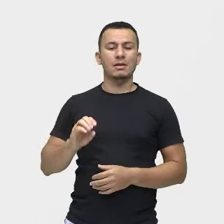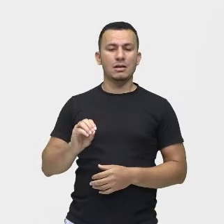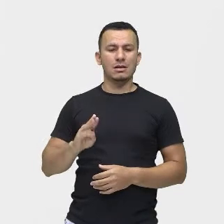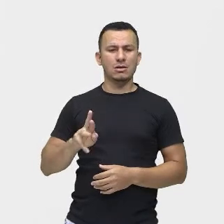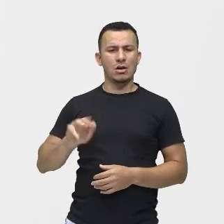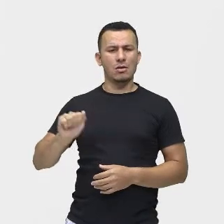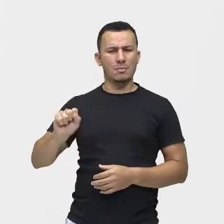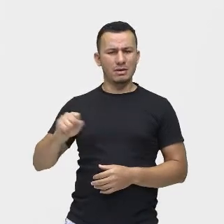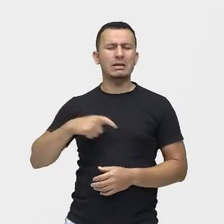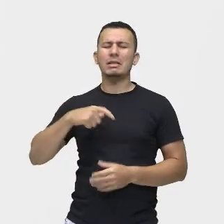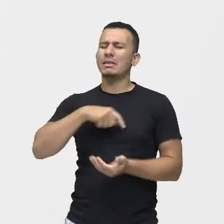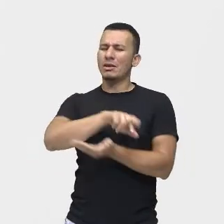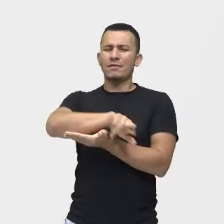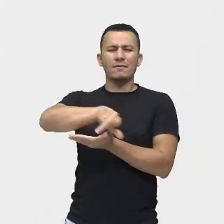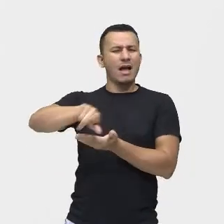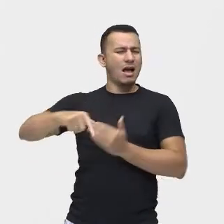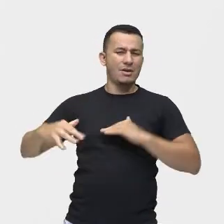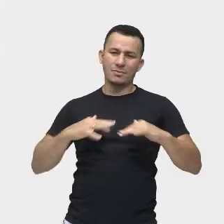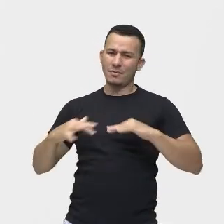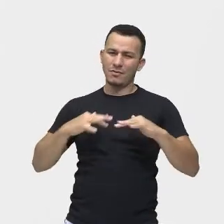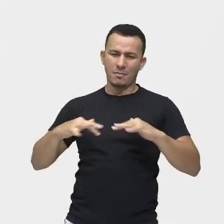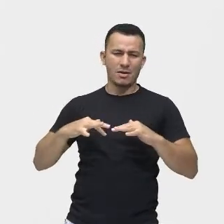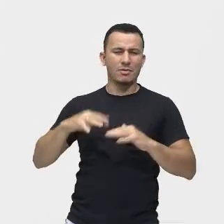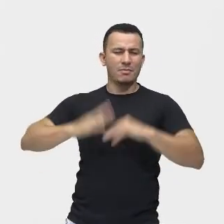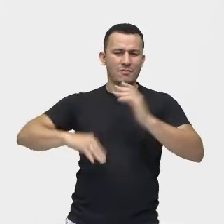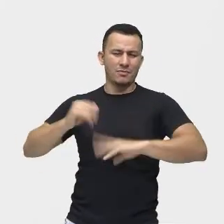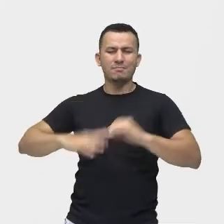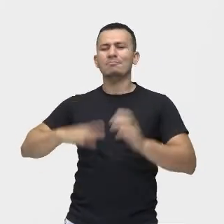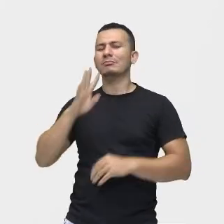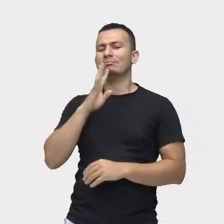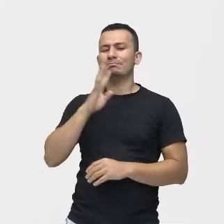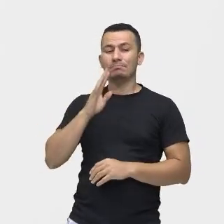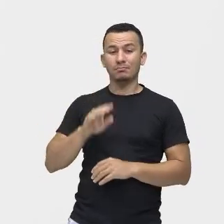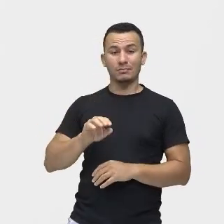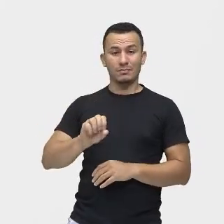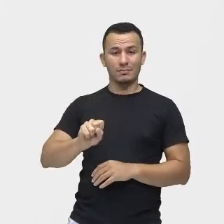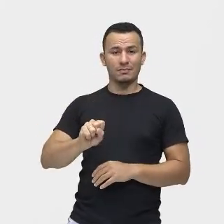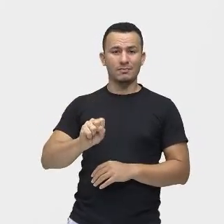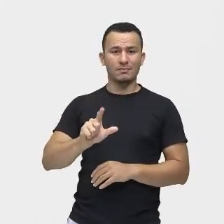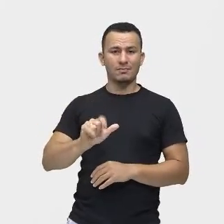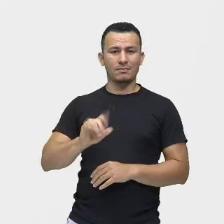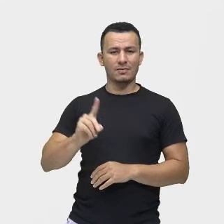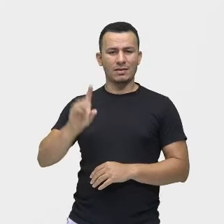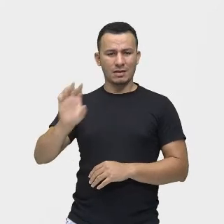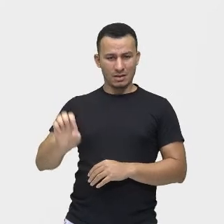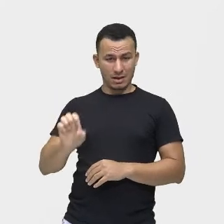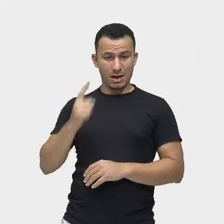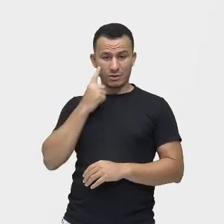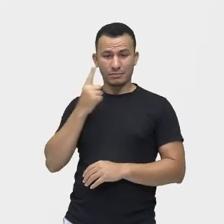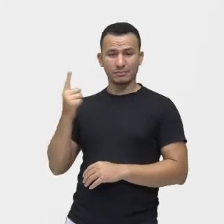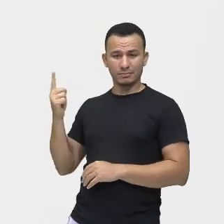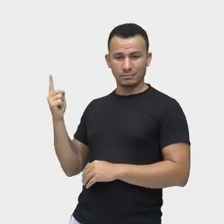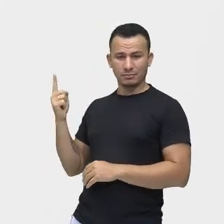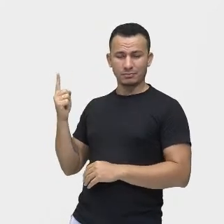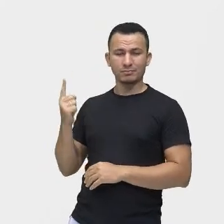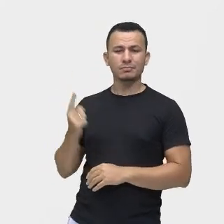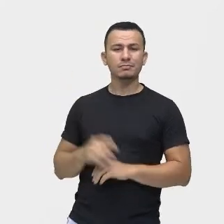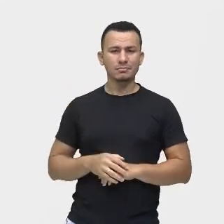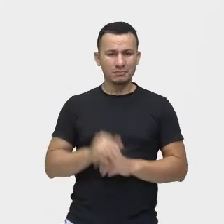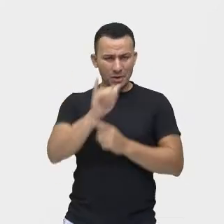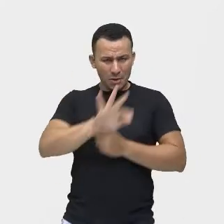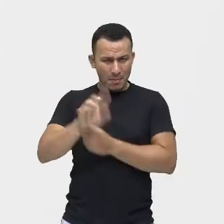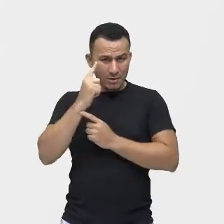de manobras que o skatista conhece. Tem o slide, que são as derrapadas que os skatistas fazem nas